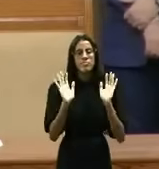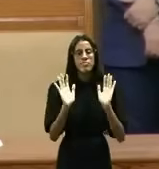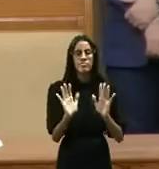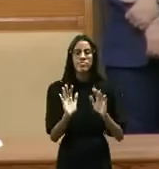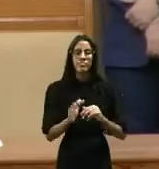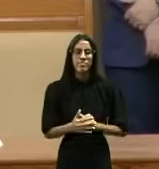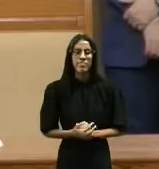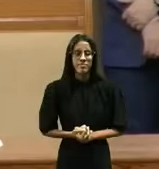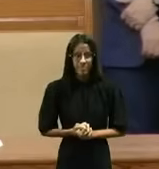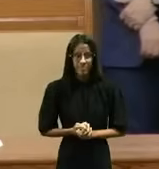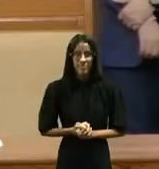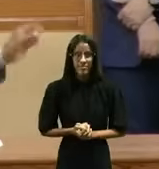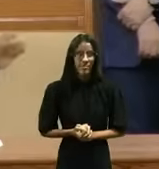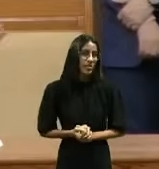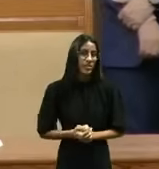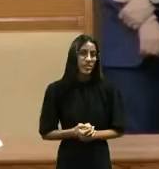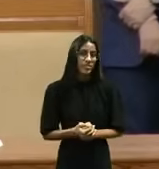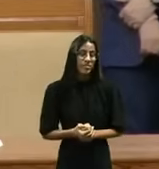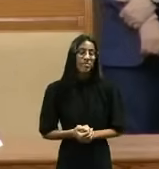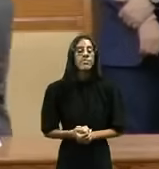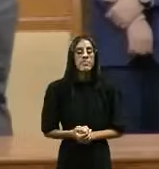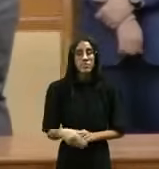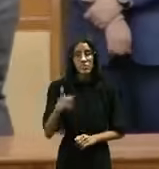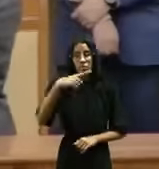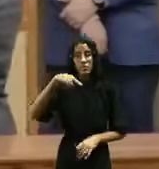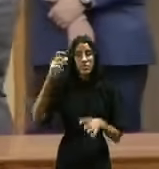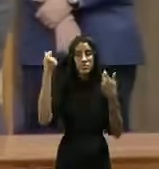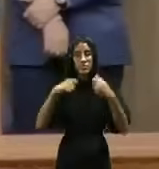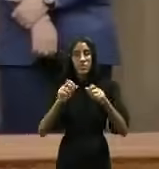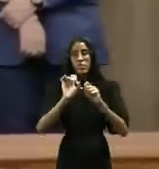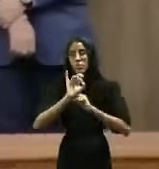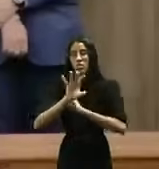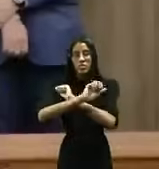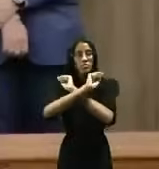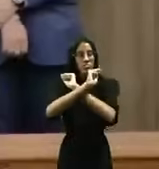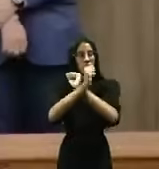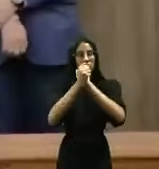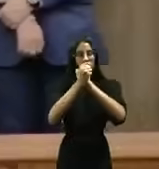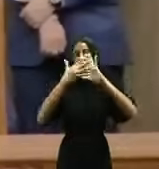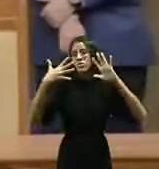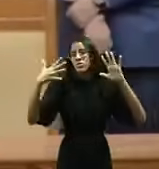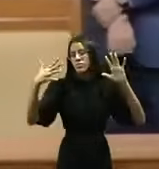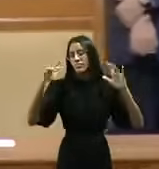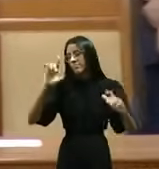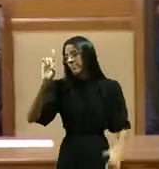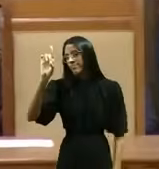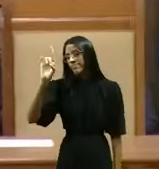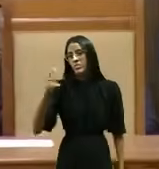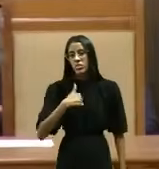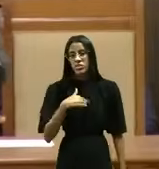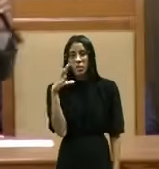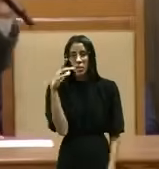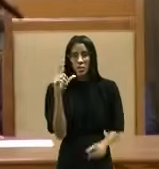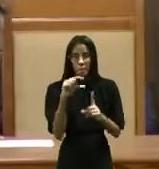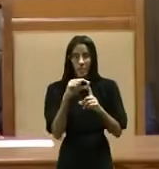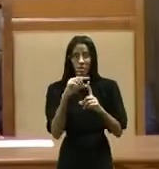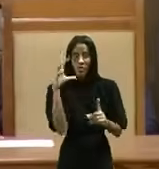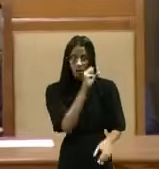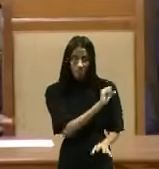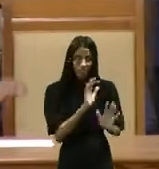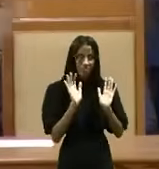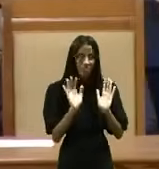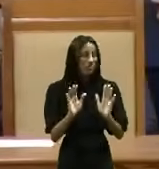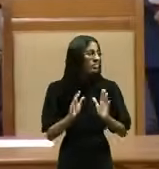só para glorificar vamos lá tem coisa que é só para glorificar e eu vou ser breve aqui mas observem